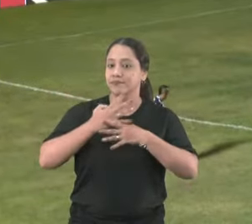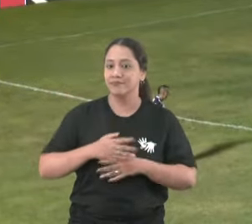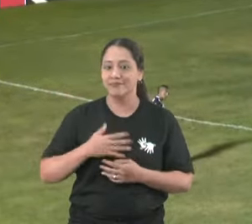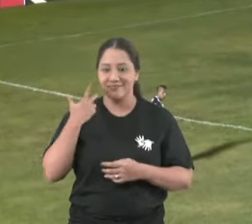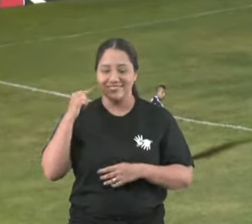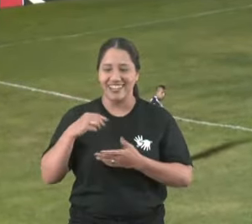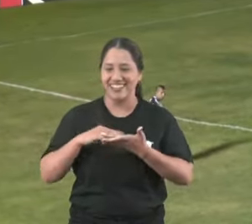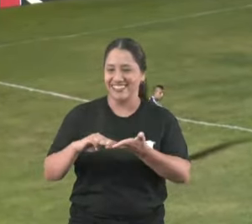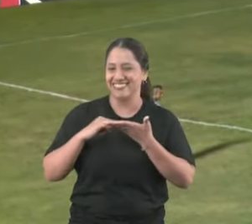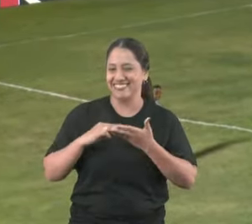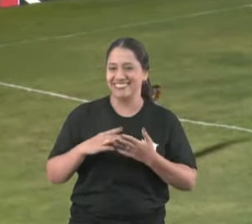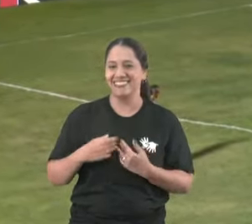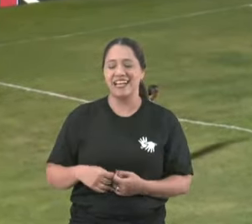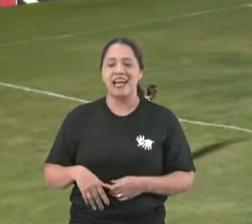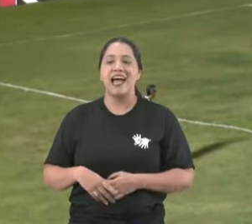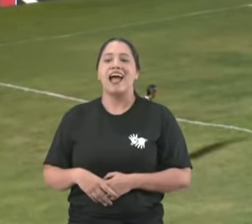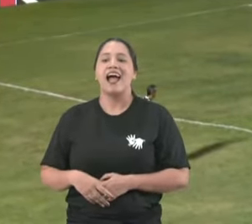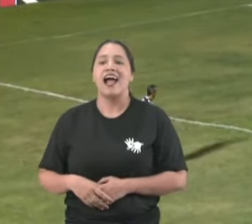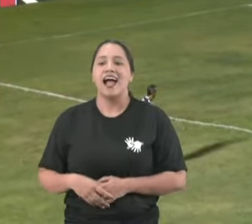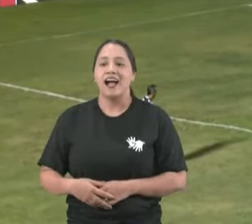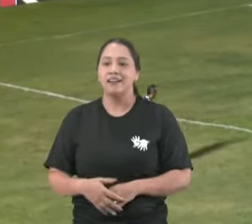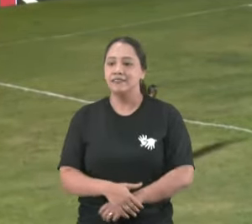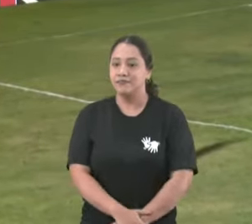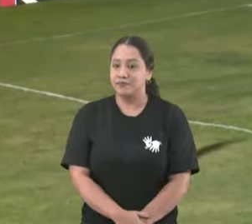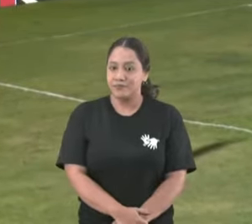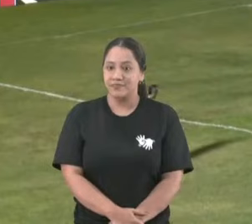o conhecido cabelo de boneca.